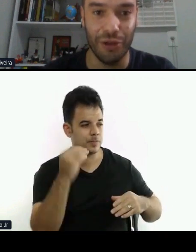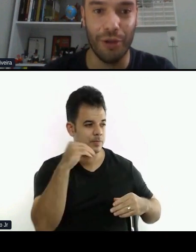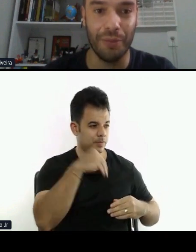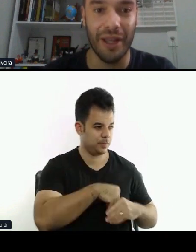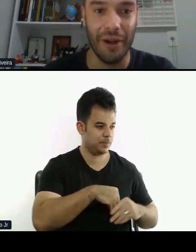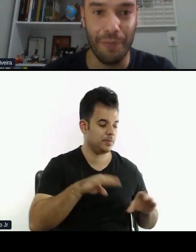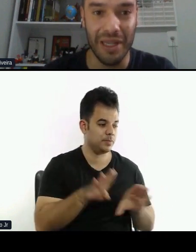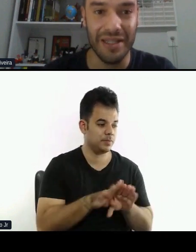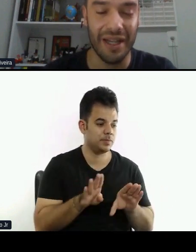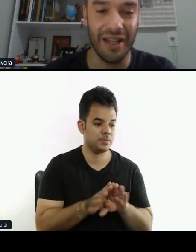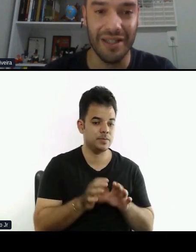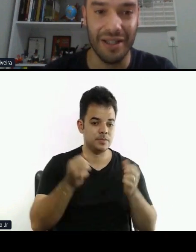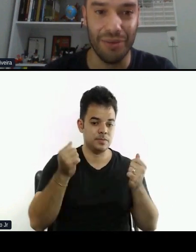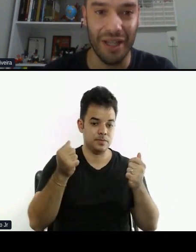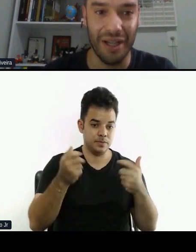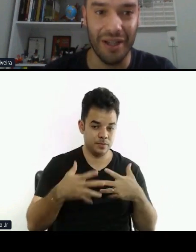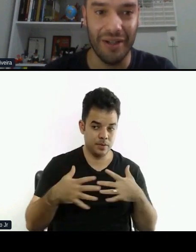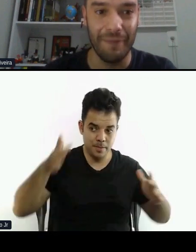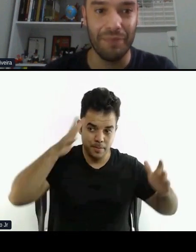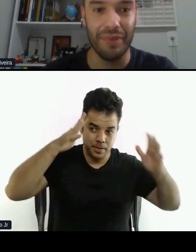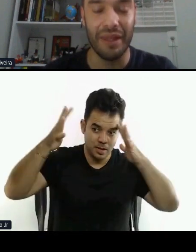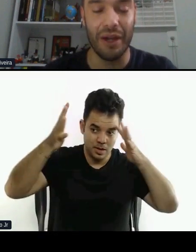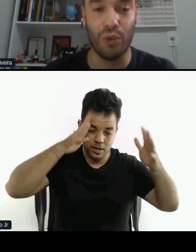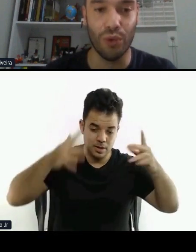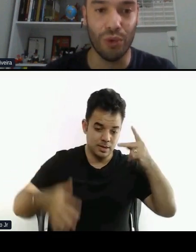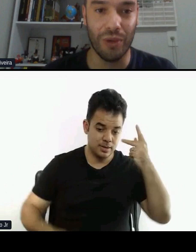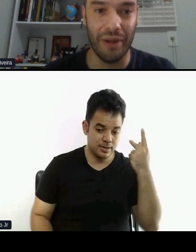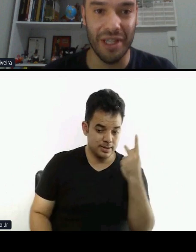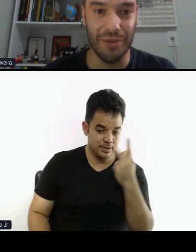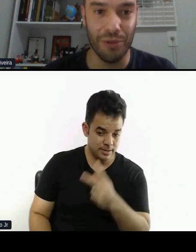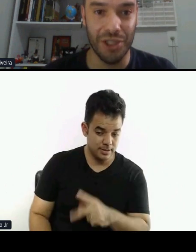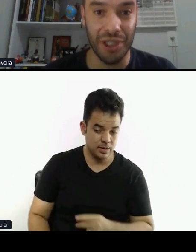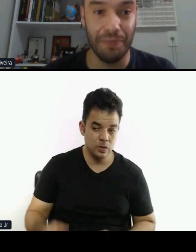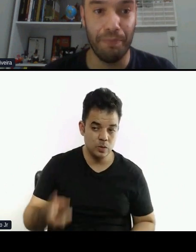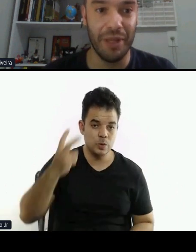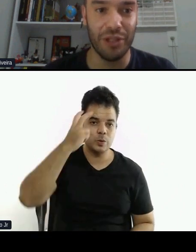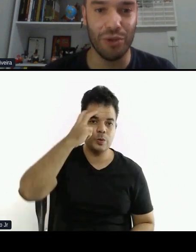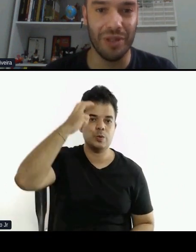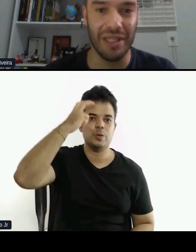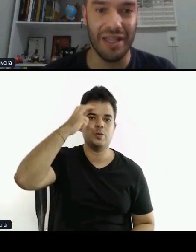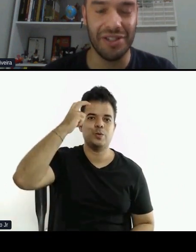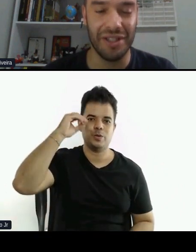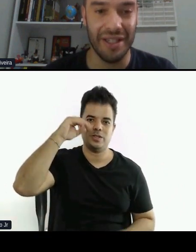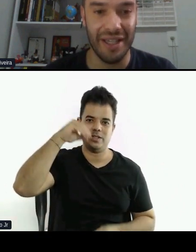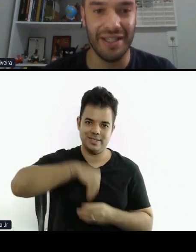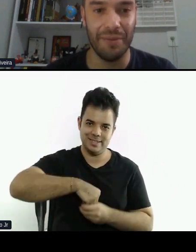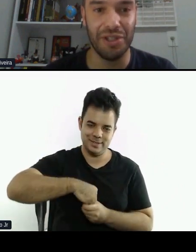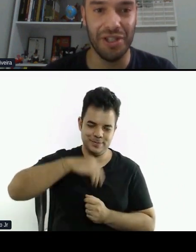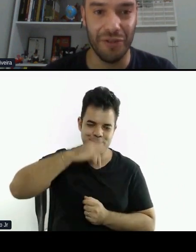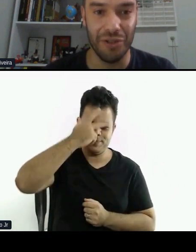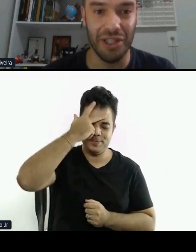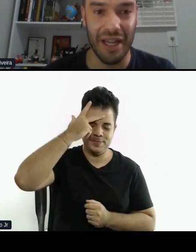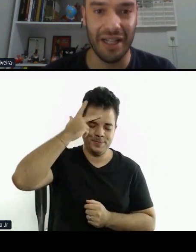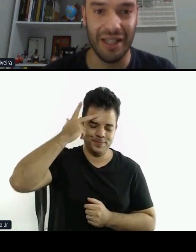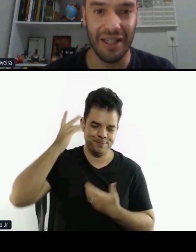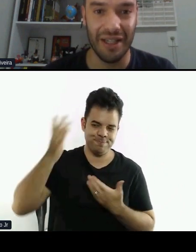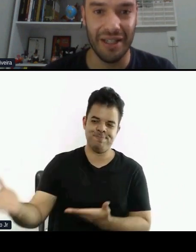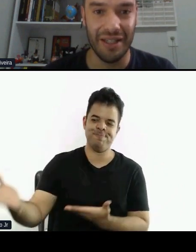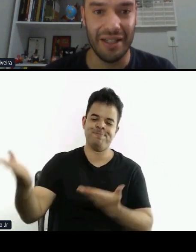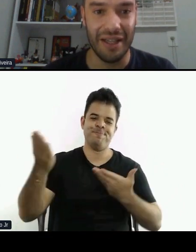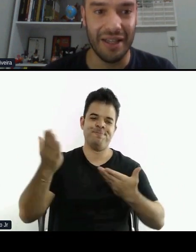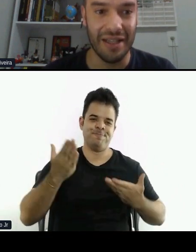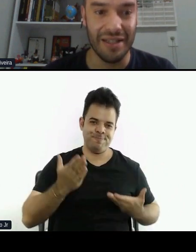ali top-down, pensar na questão da cultura mesmo de pessoas, né, de ser receptível, de dar ali